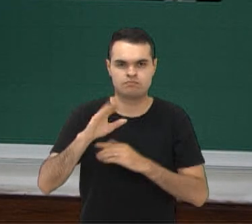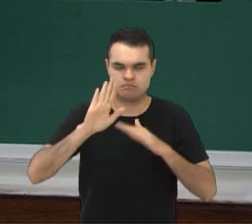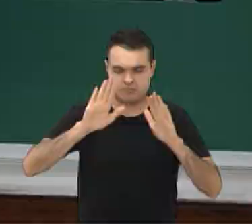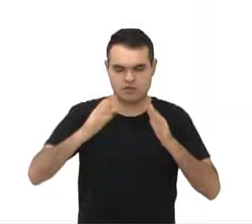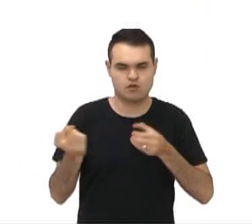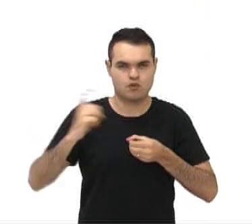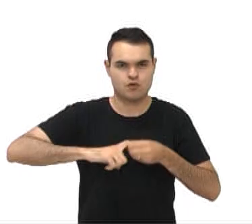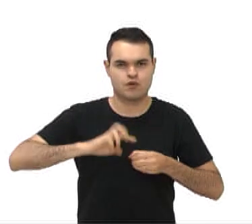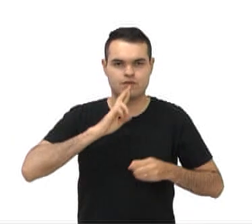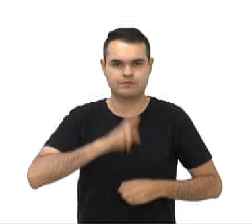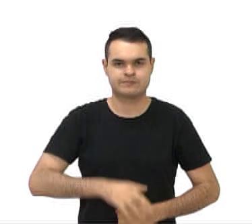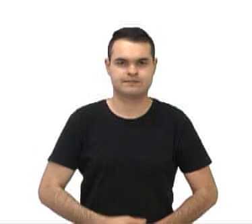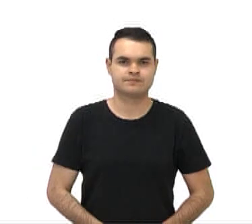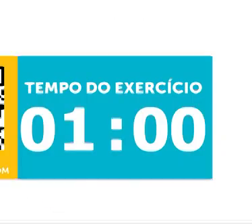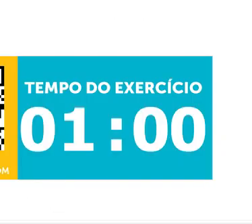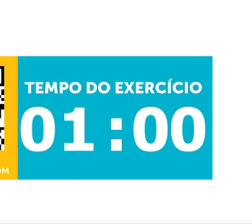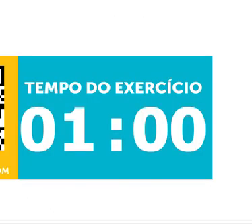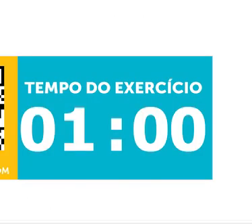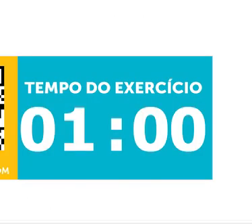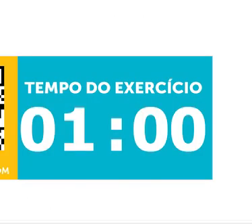a resposta.